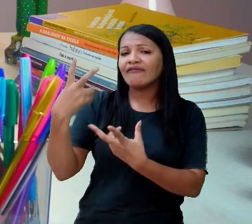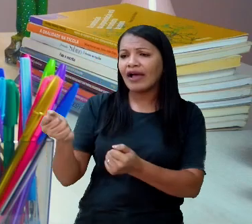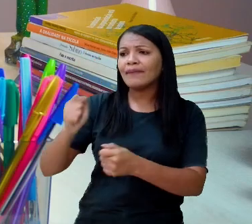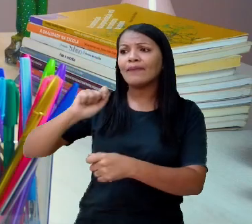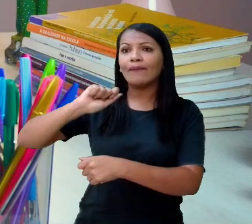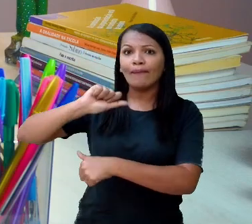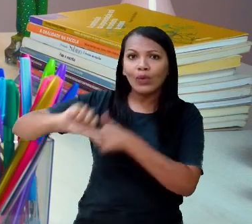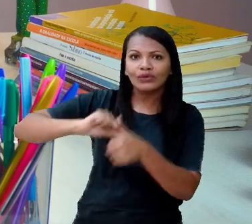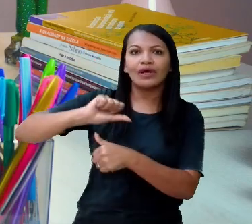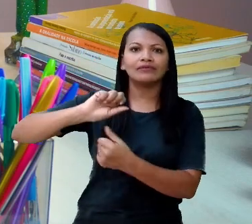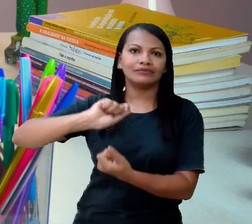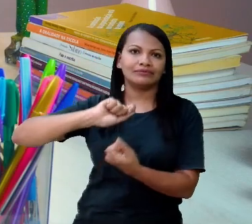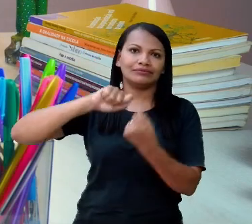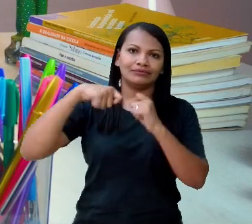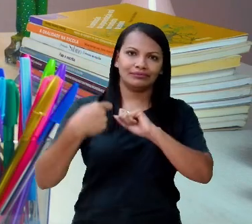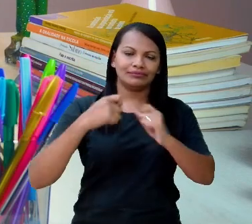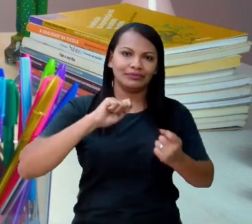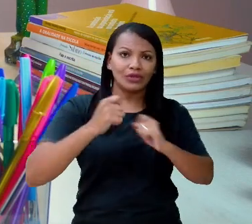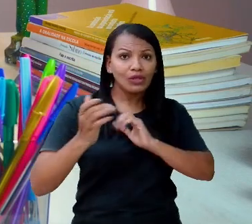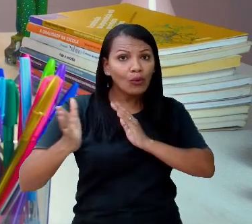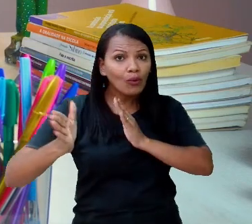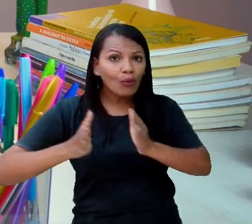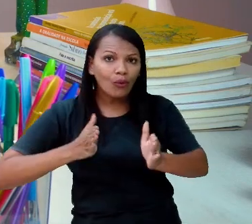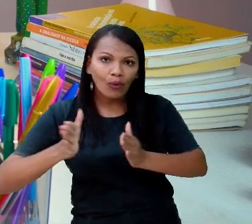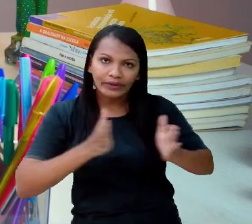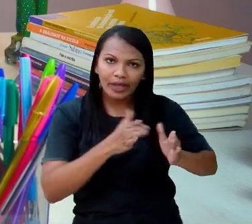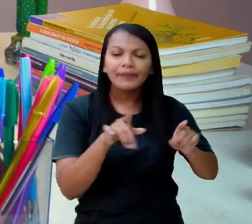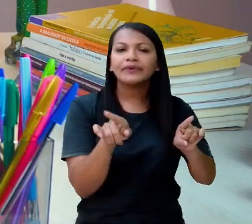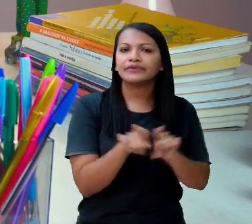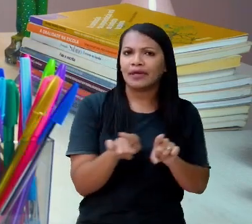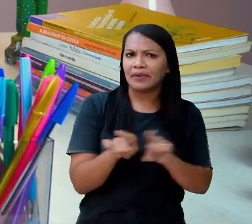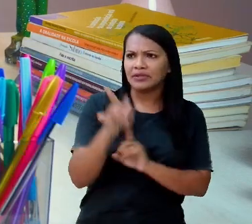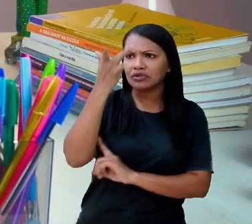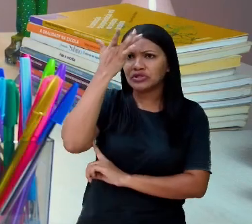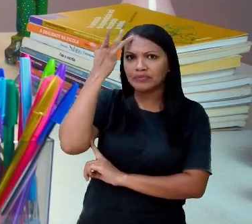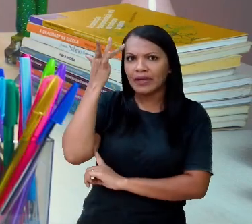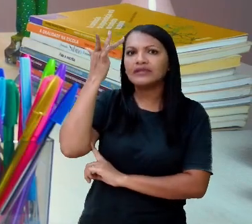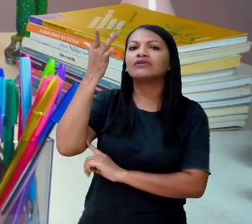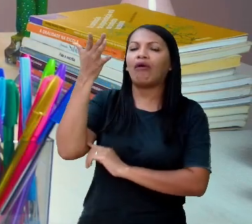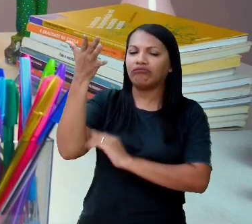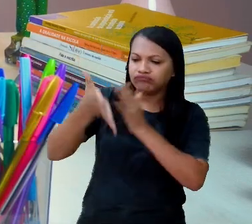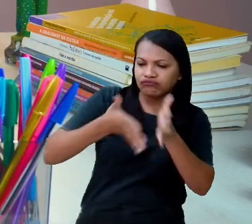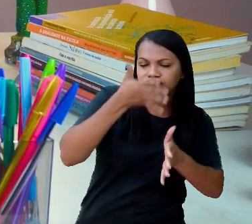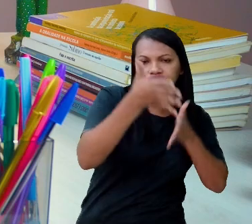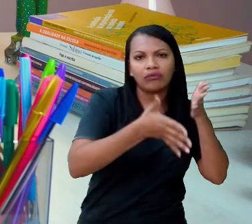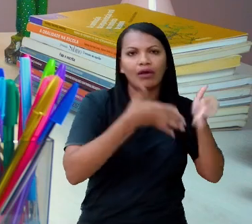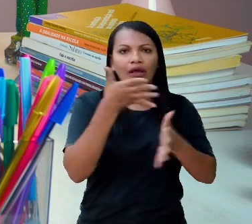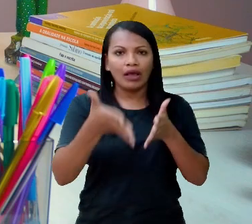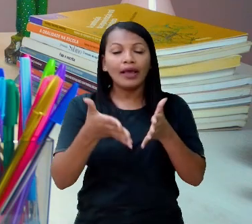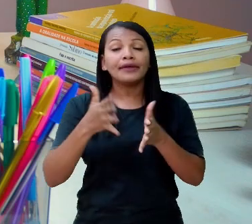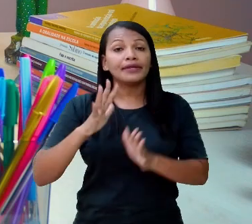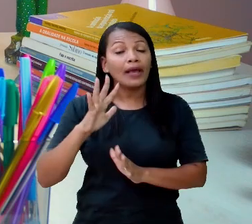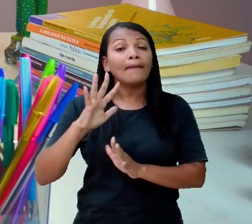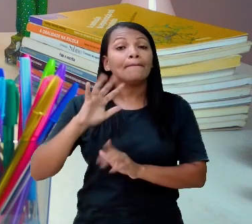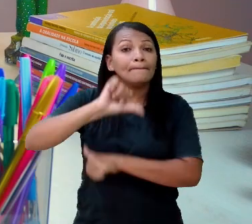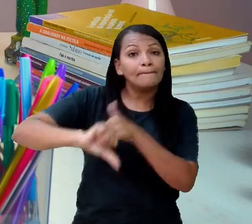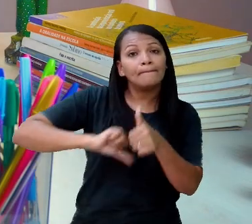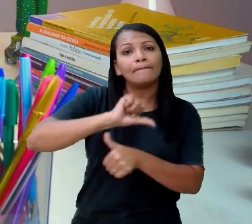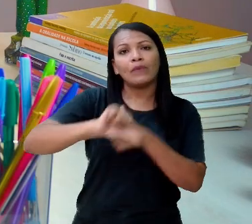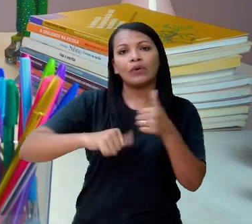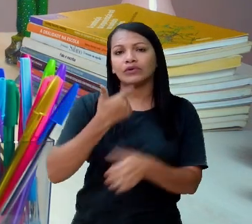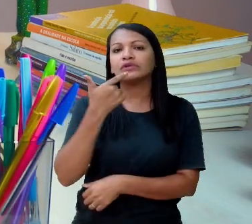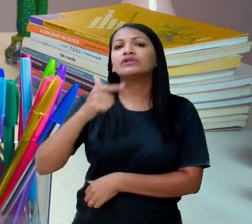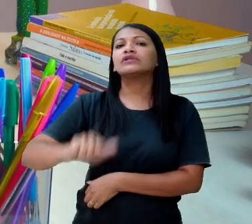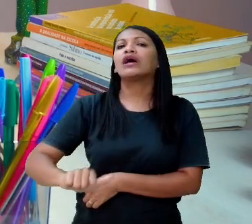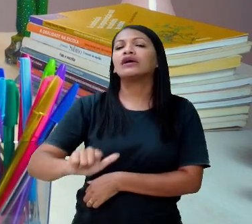e vai mudando de acordo com o tempo e com os seus falantes. E essas mudanças na nossa língua nós chamamos de